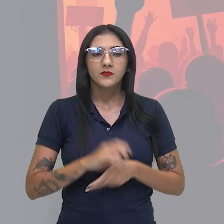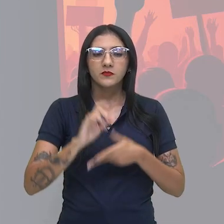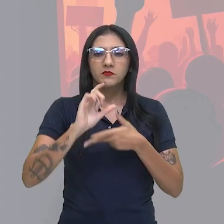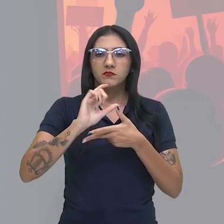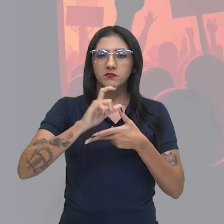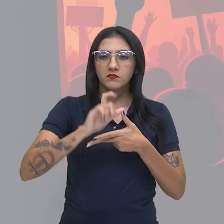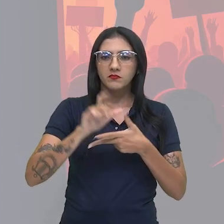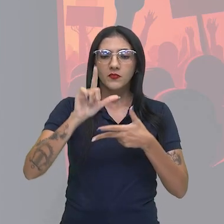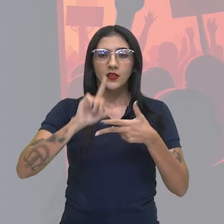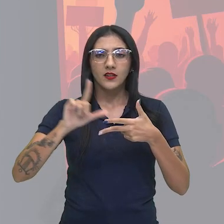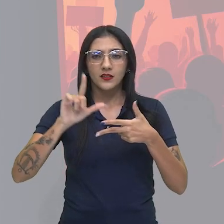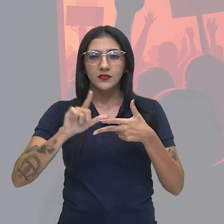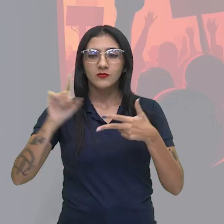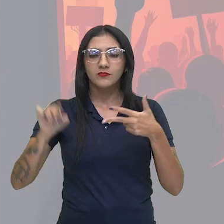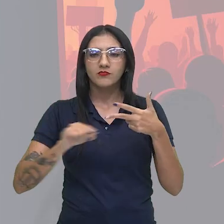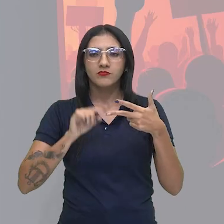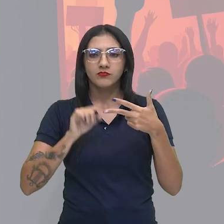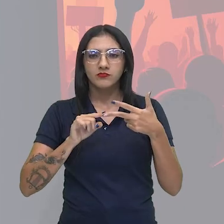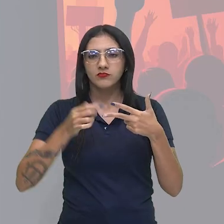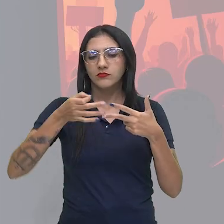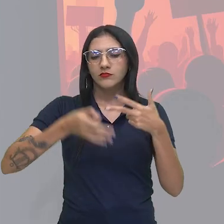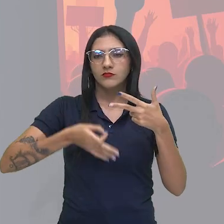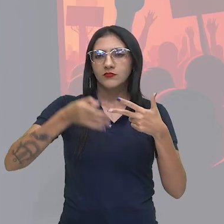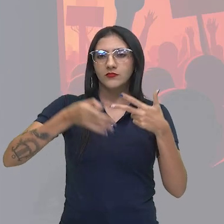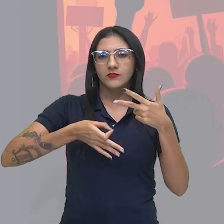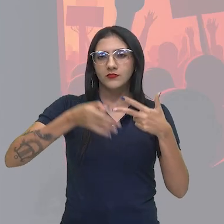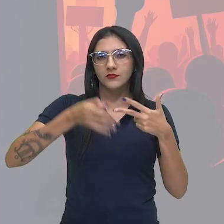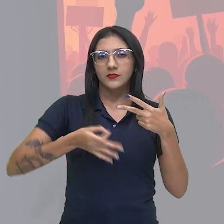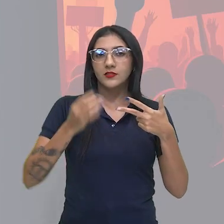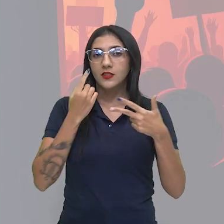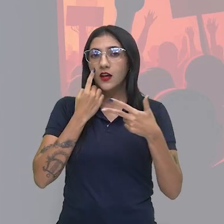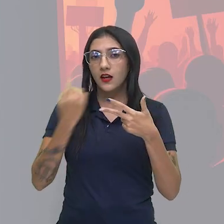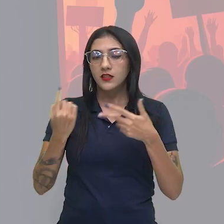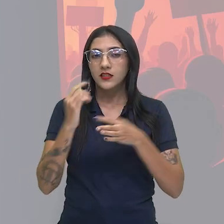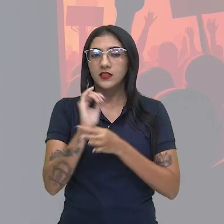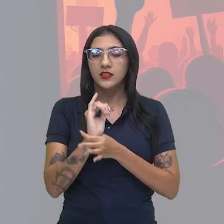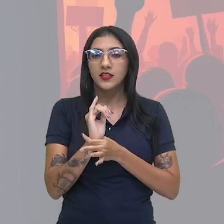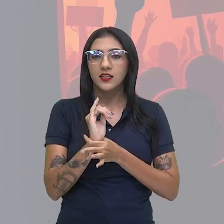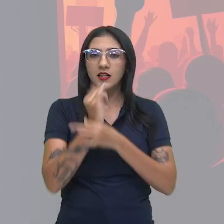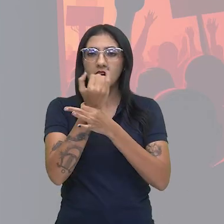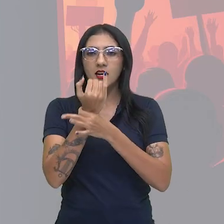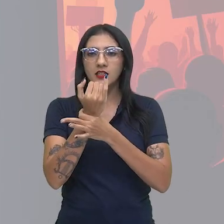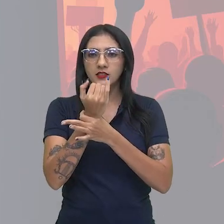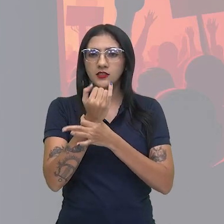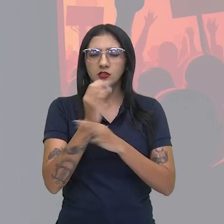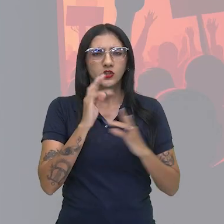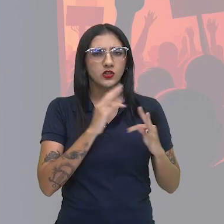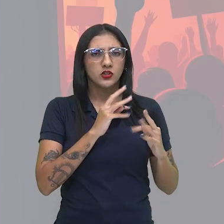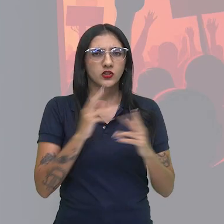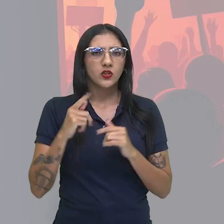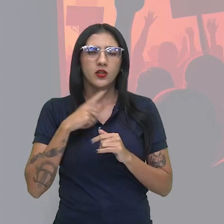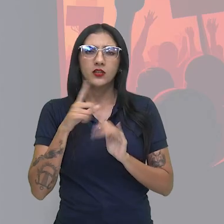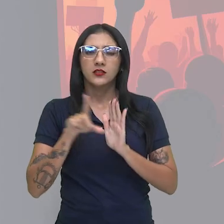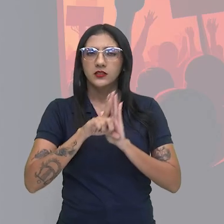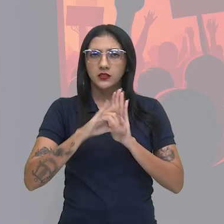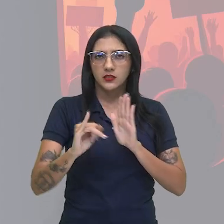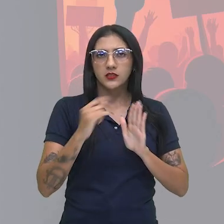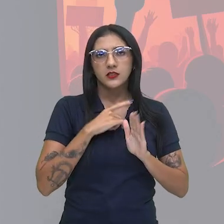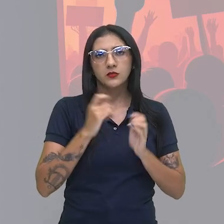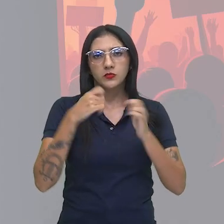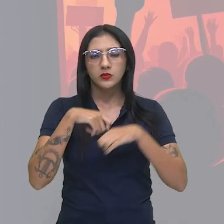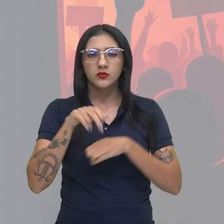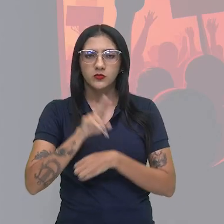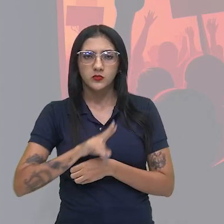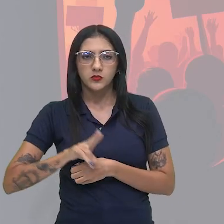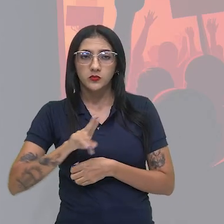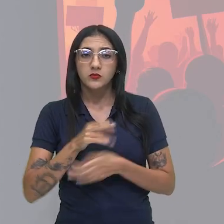Mas temos também o poder judiciário, que é aquele poder que garante que essas leis sejam cumpridas. E aí